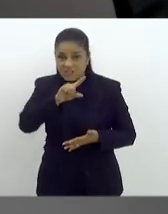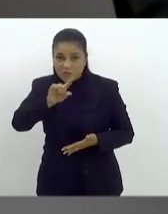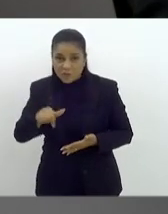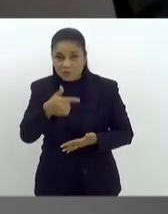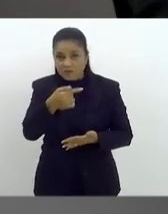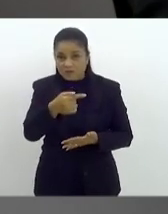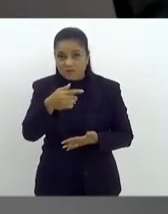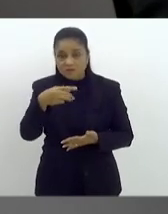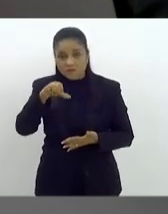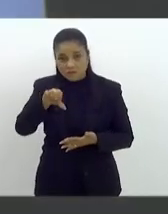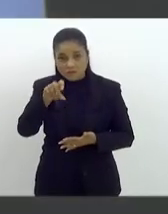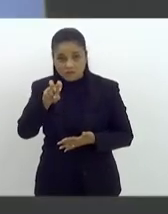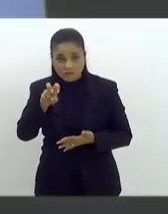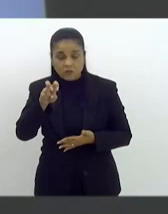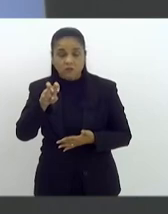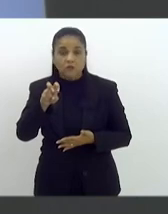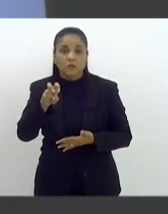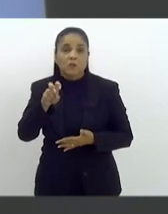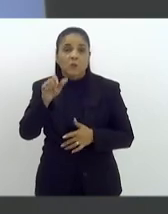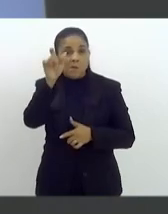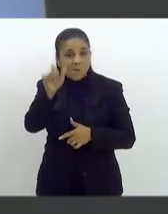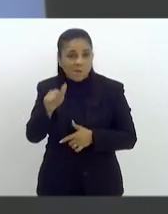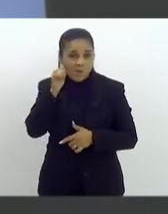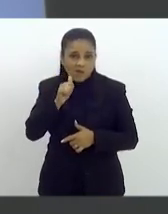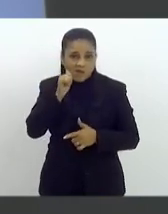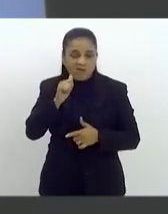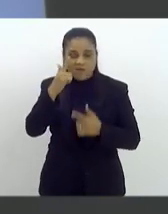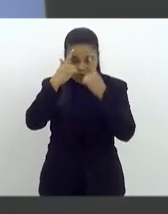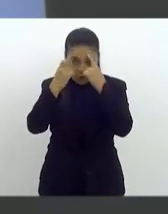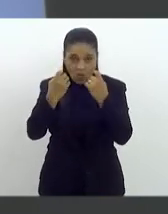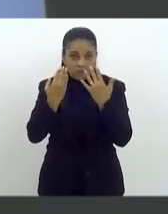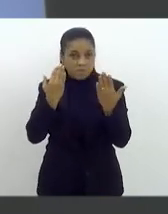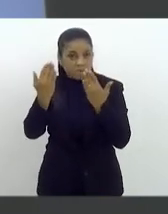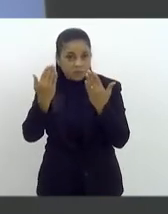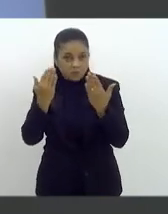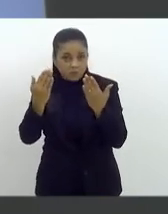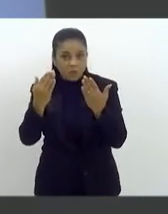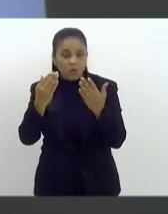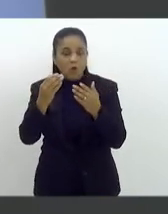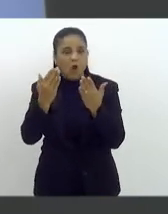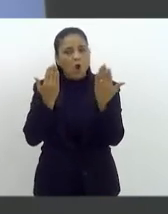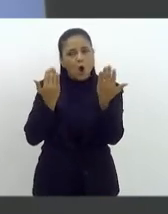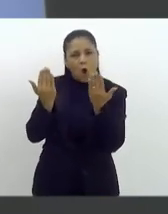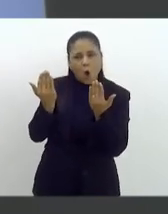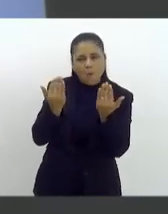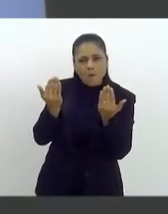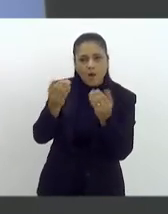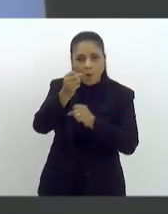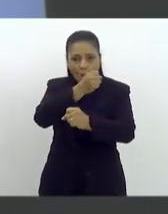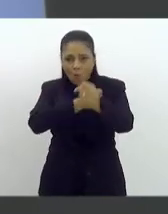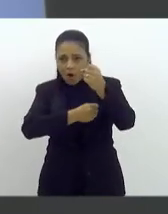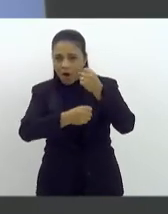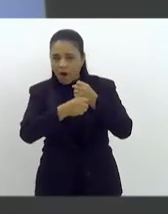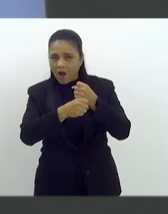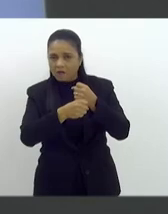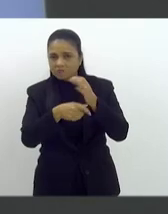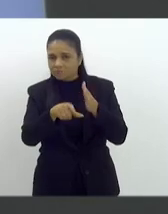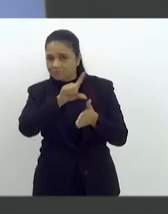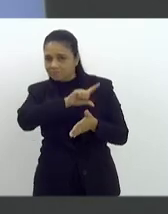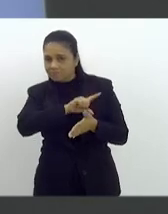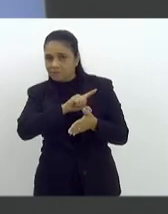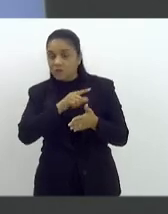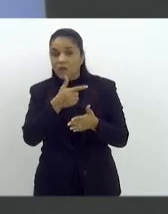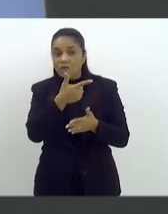36.795 vítimas de violência psicológica no comparativo com o ano anterior a gente observa um crescimento de quase